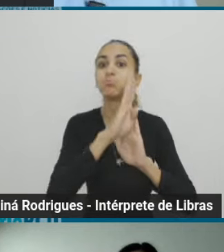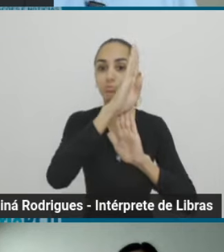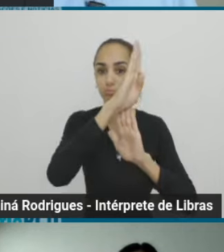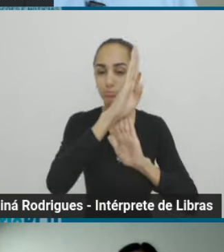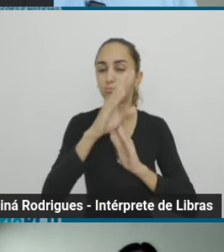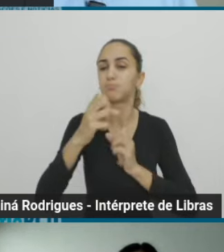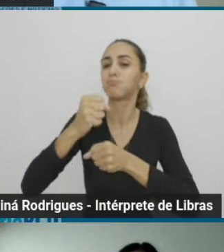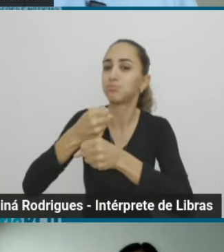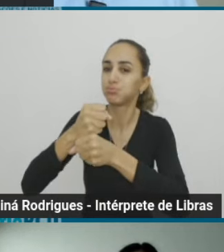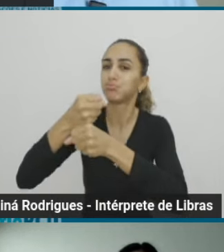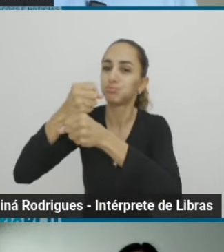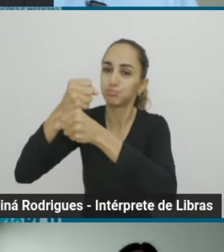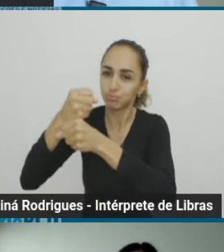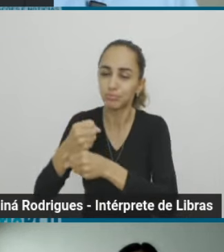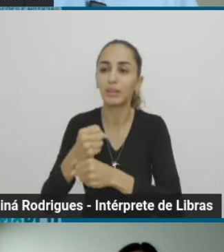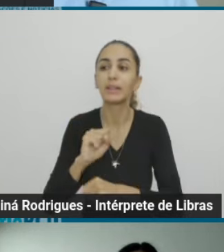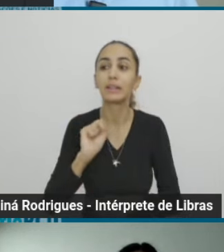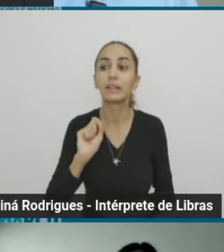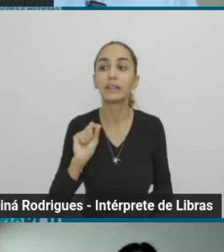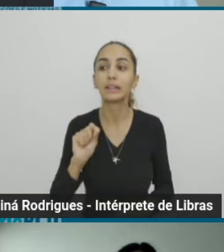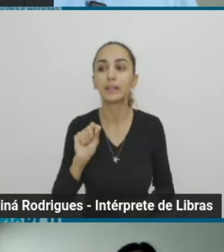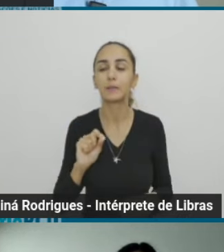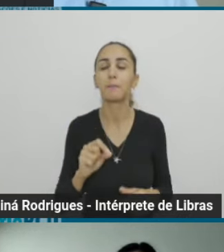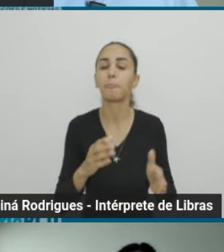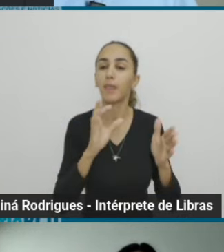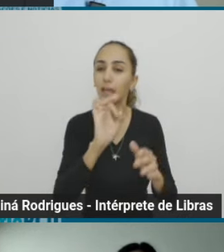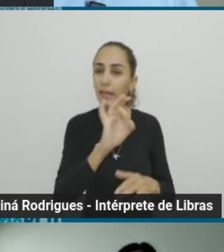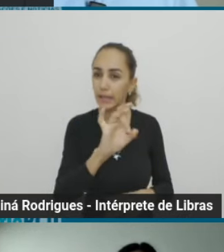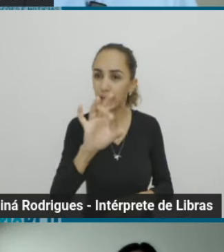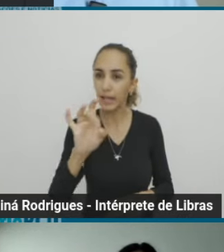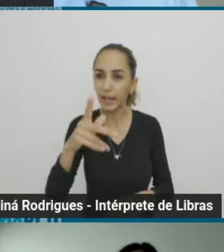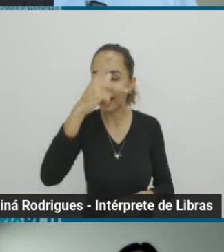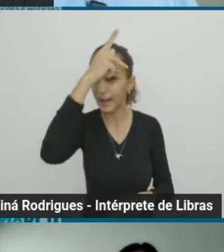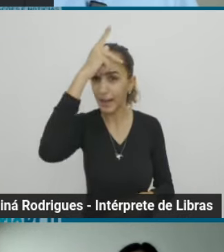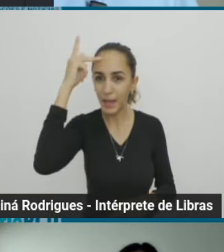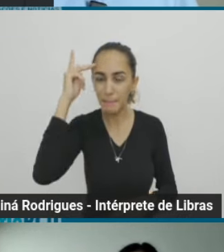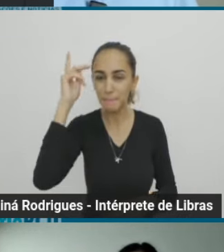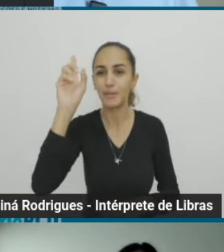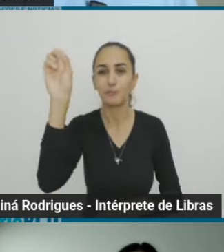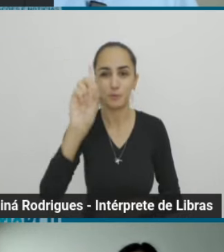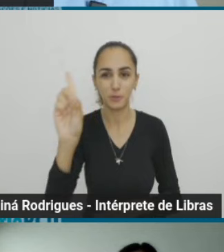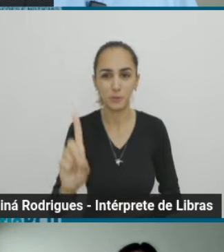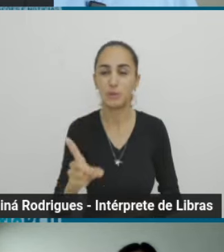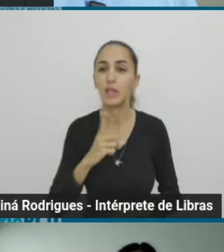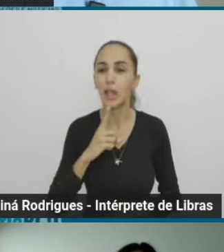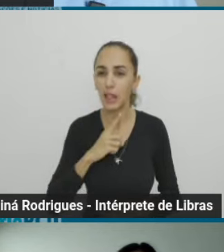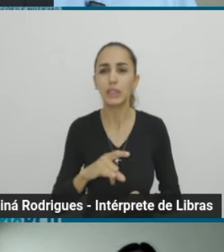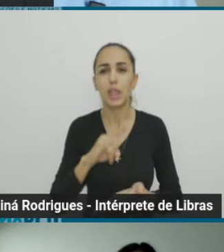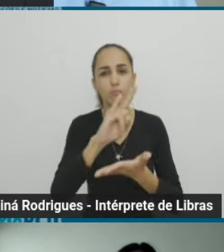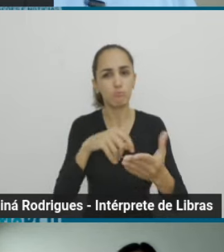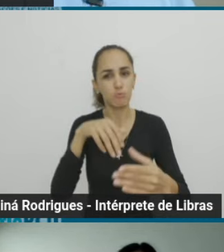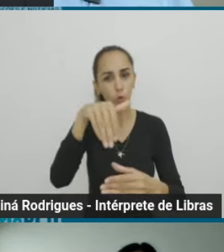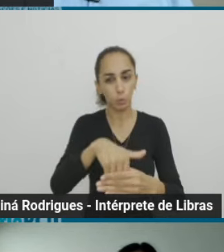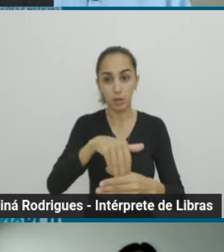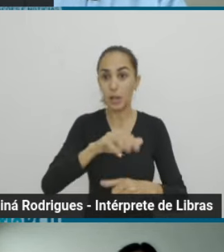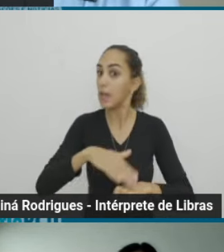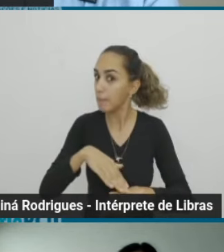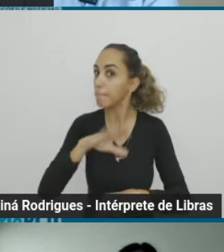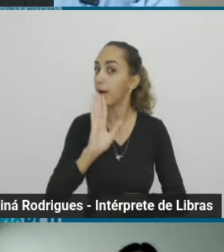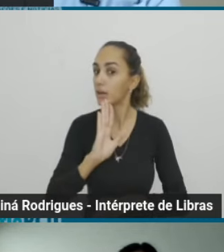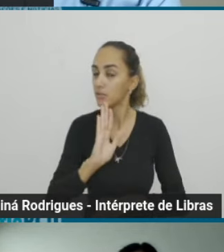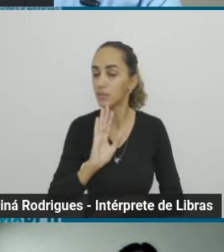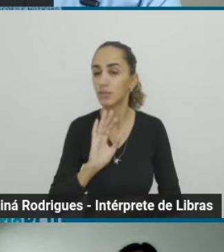no sentido de cada pessoa com deficiência ter o seu alistamento eleitoral e, mais que isso,